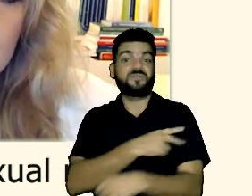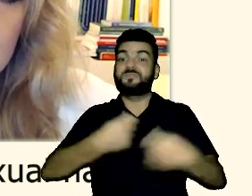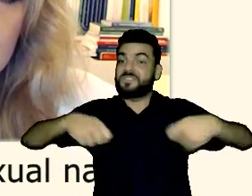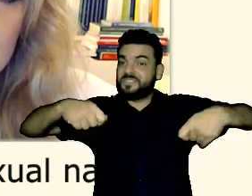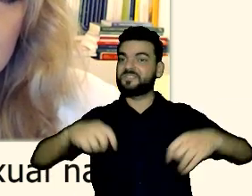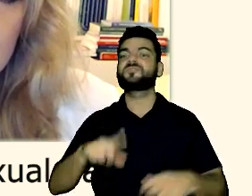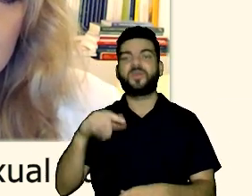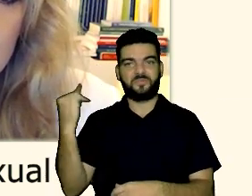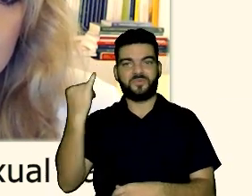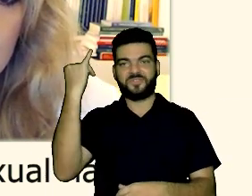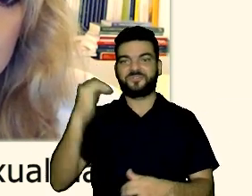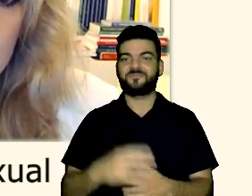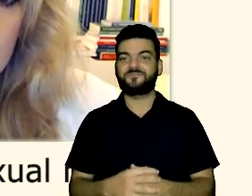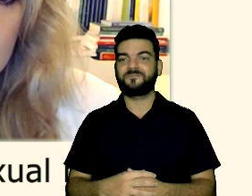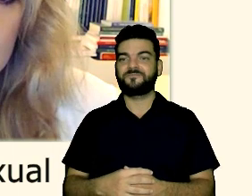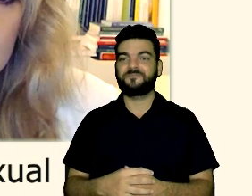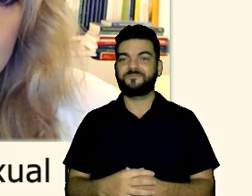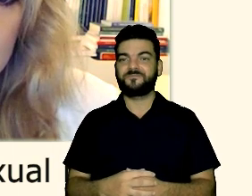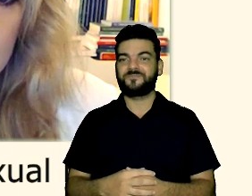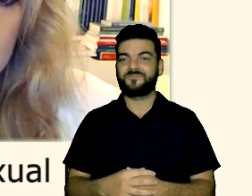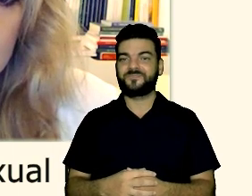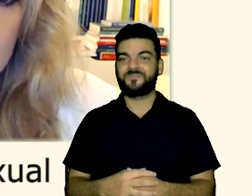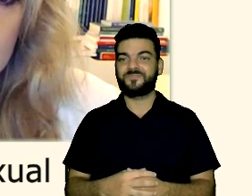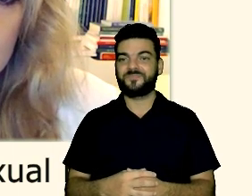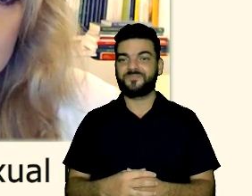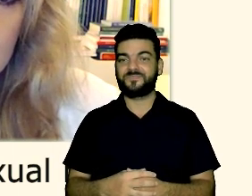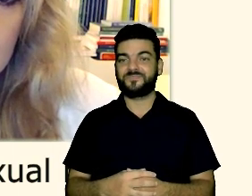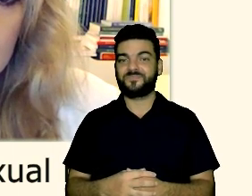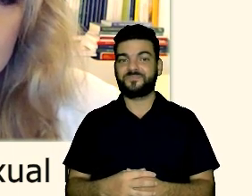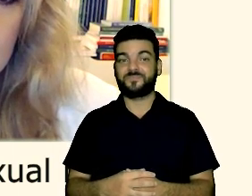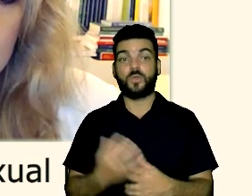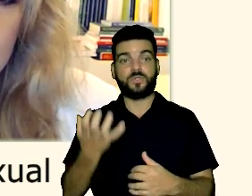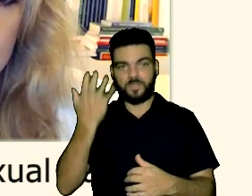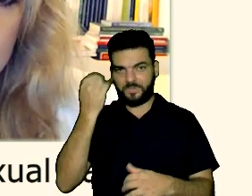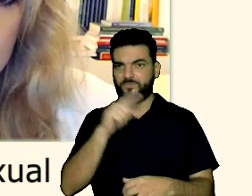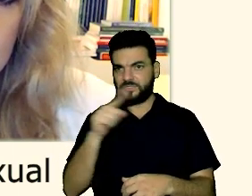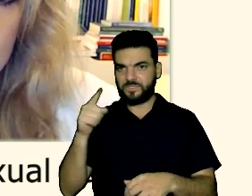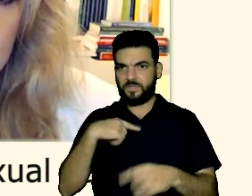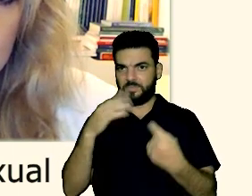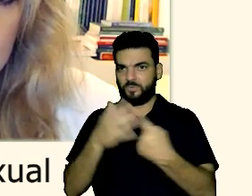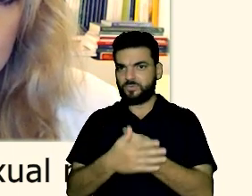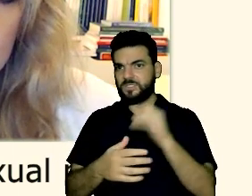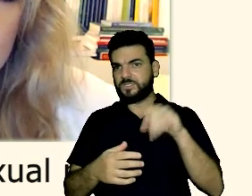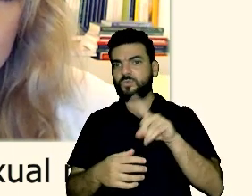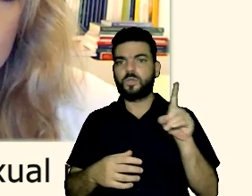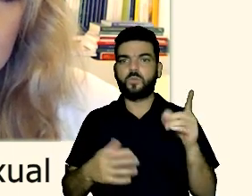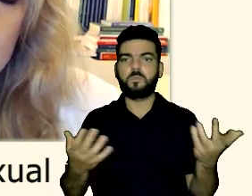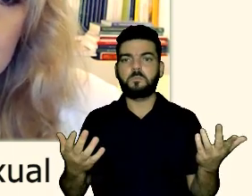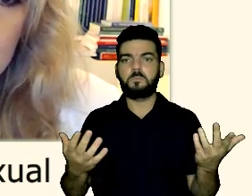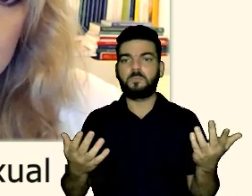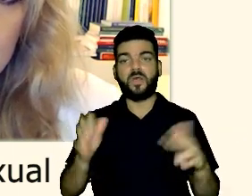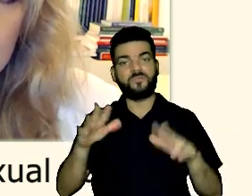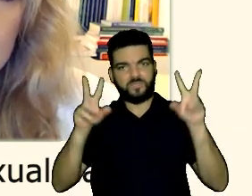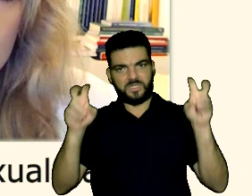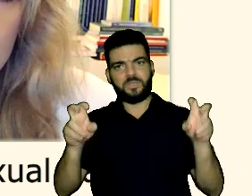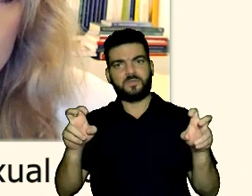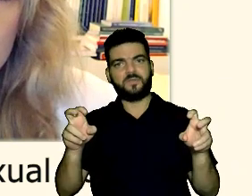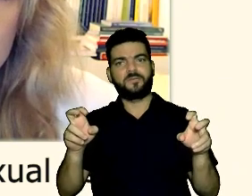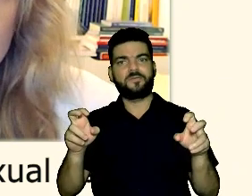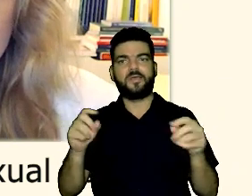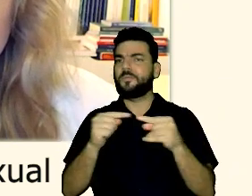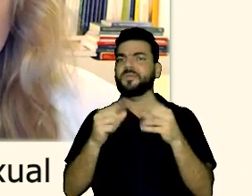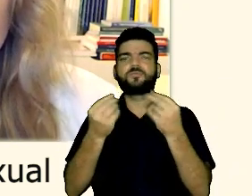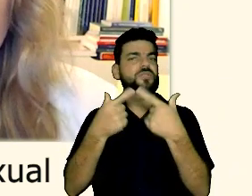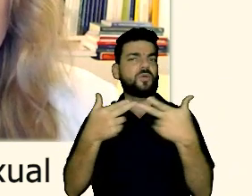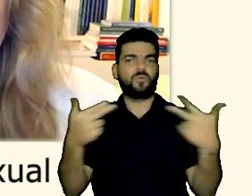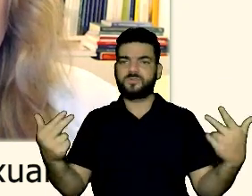líder, né? Então, é muito importante isso. Eu gostaria de saber se alguém tem uma pergunta.